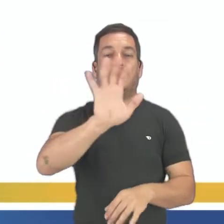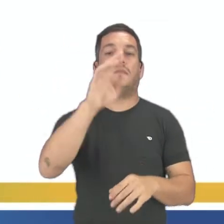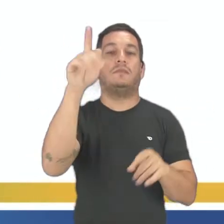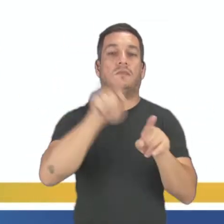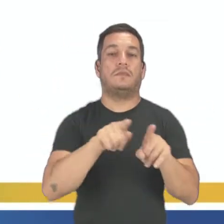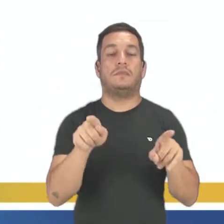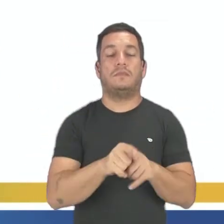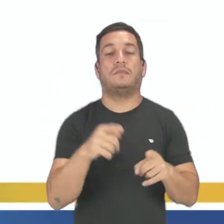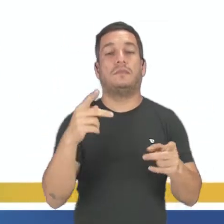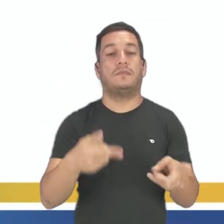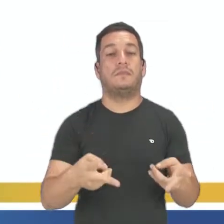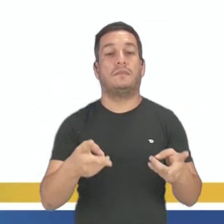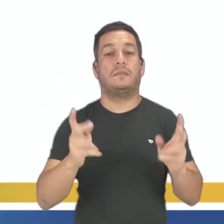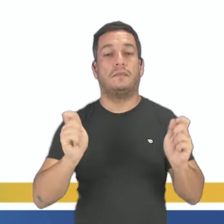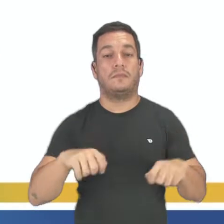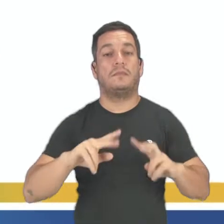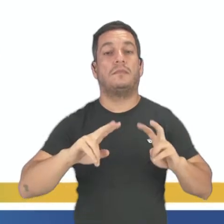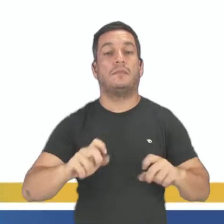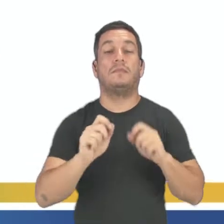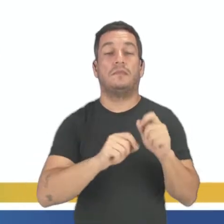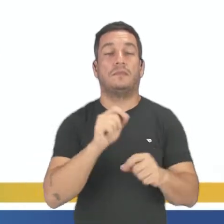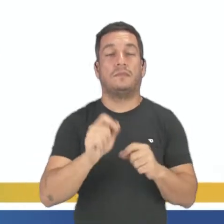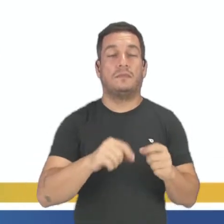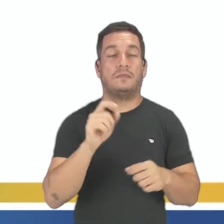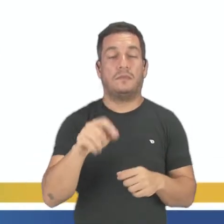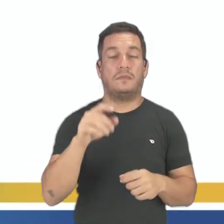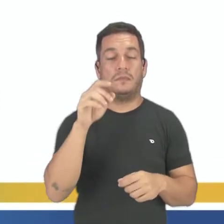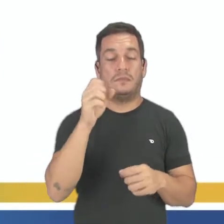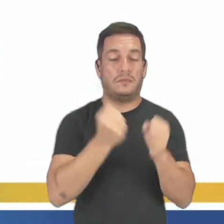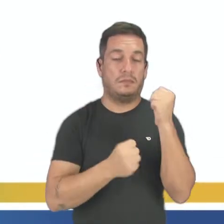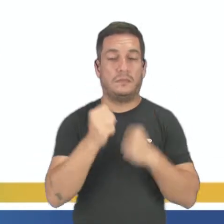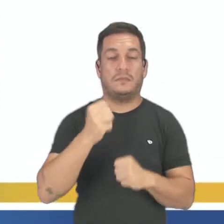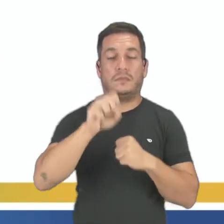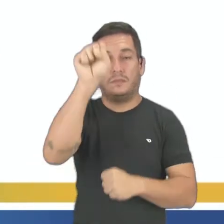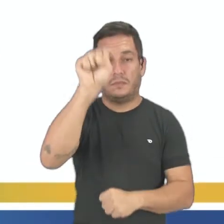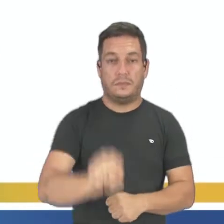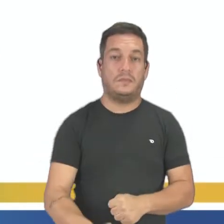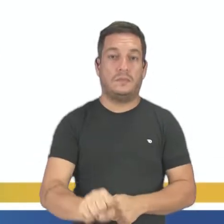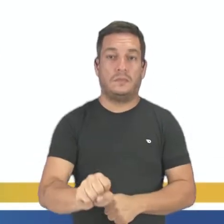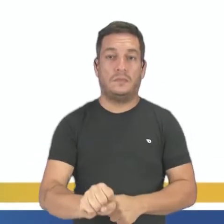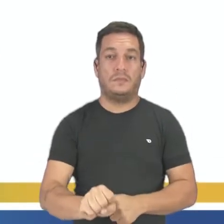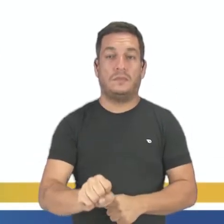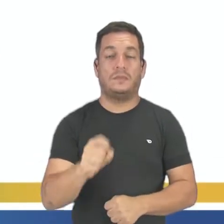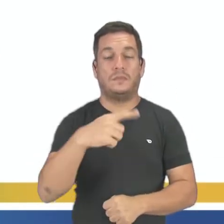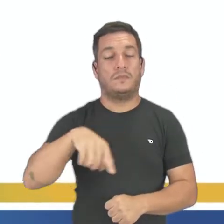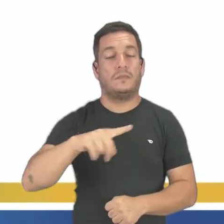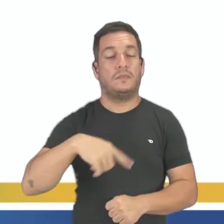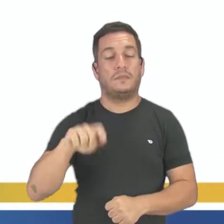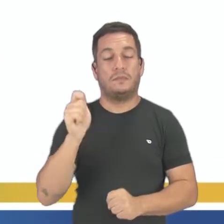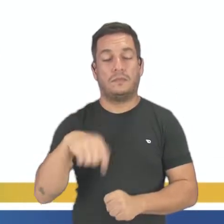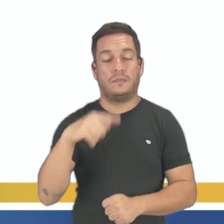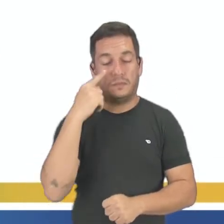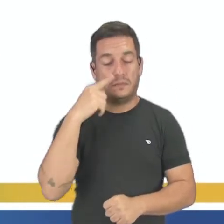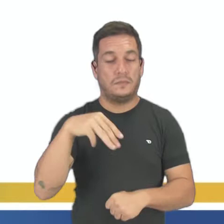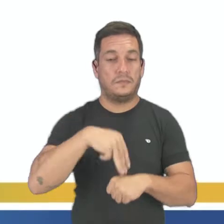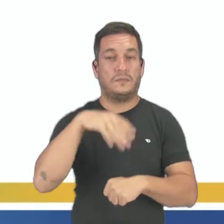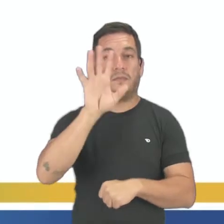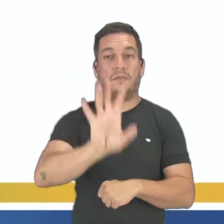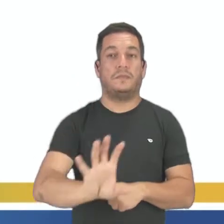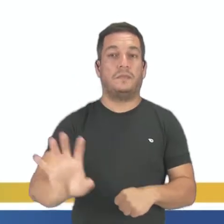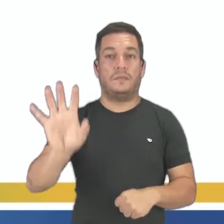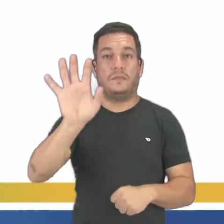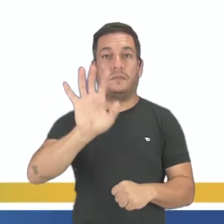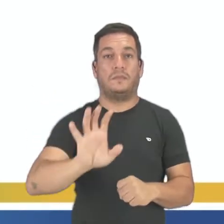verifica uma concentração de indústrias na região sudeste e sul do país. Como vocês podem observar no mapa ao